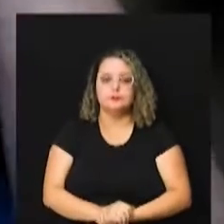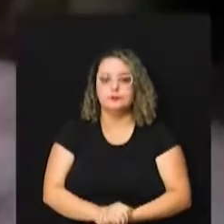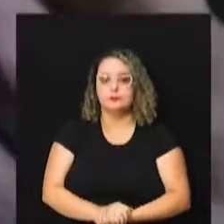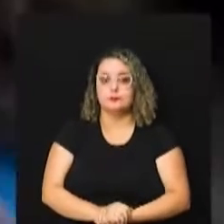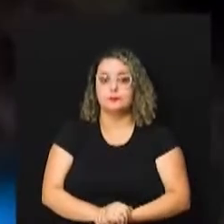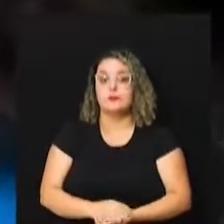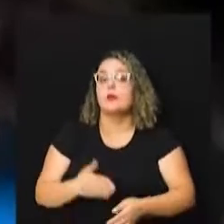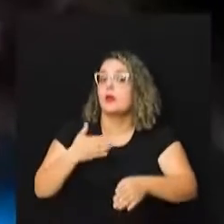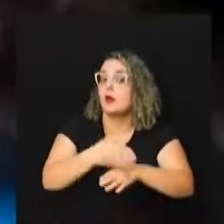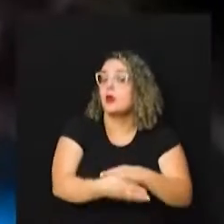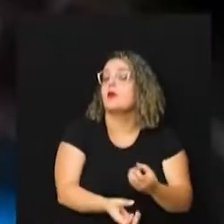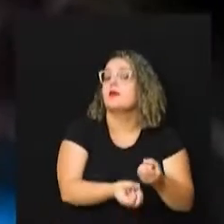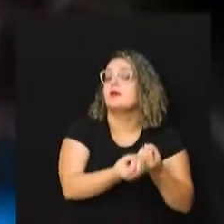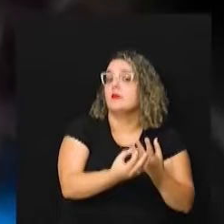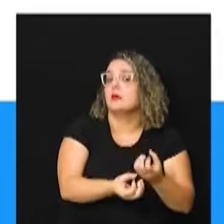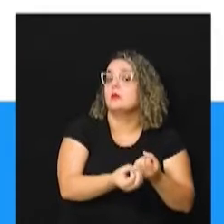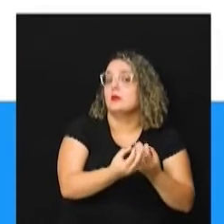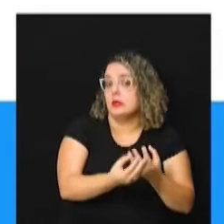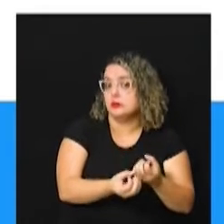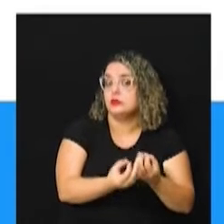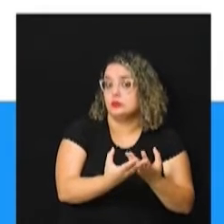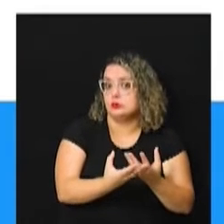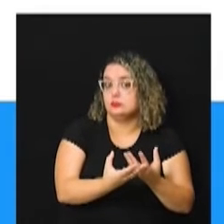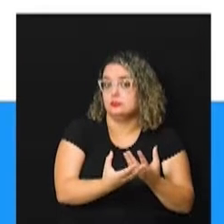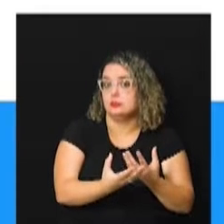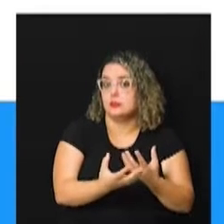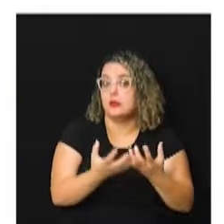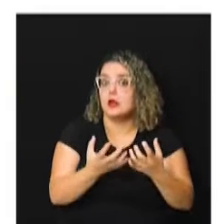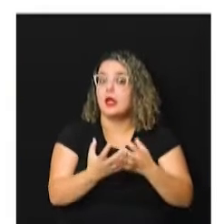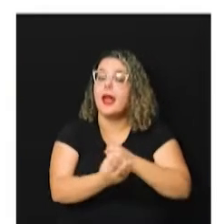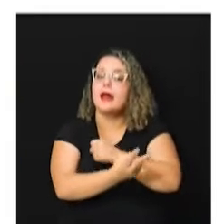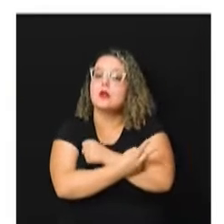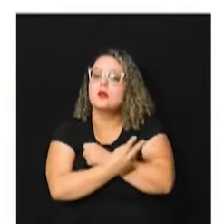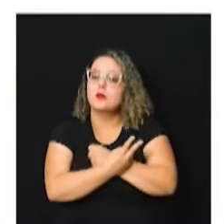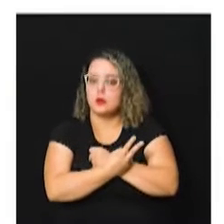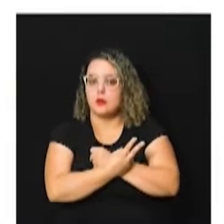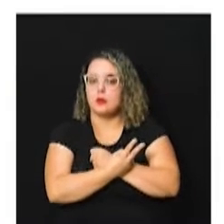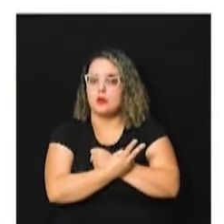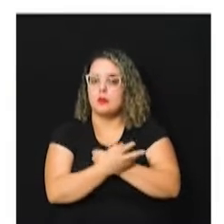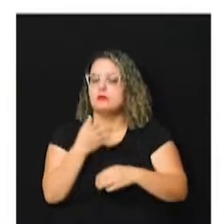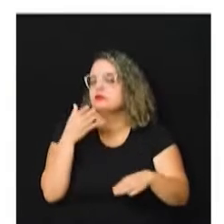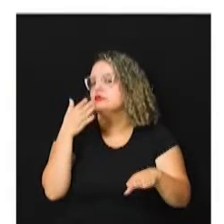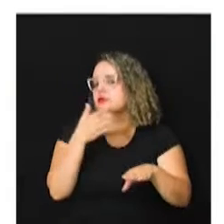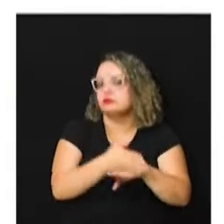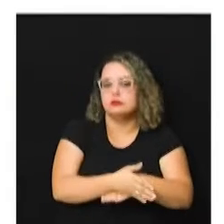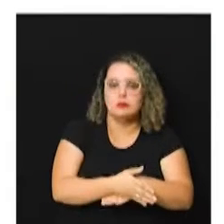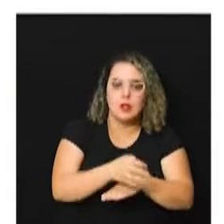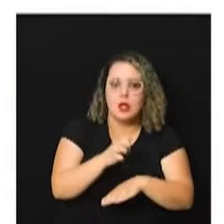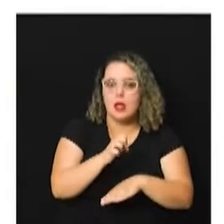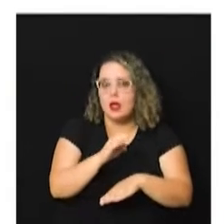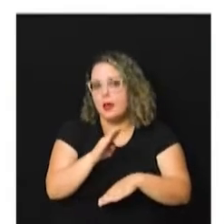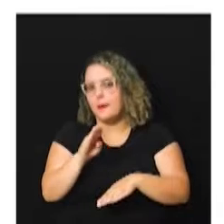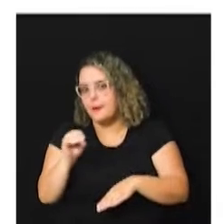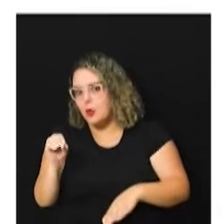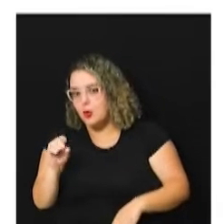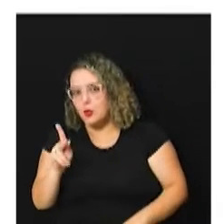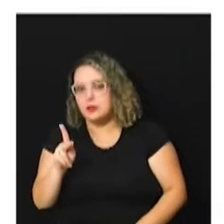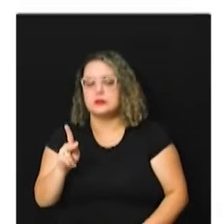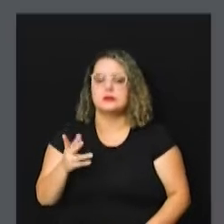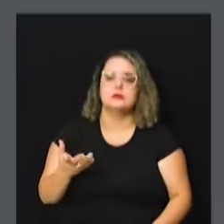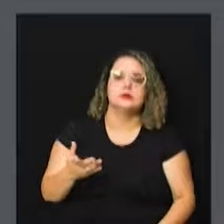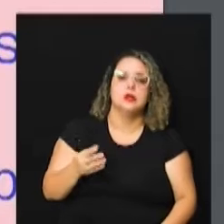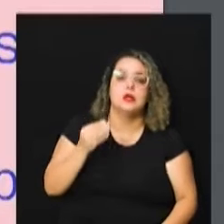um robô, né? Um atendimento que é um chatbot, que é um robô que faz uma triagem, faz algumas perguntas